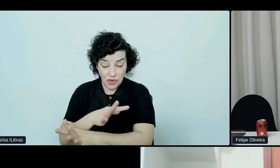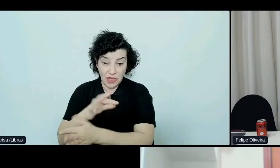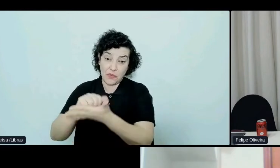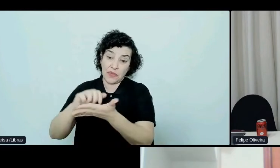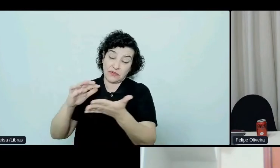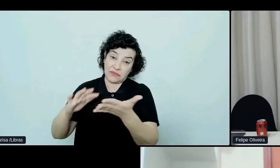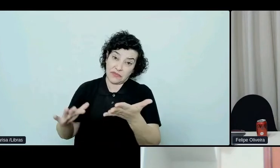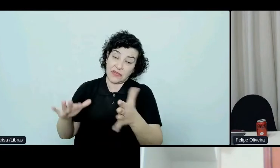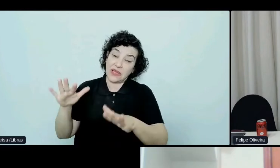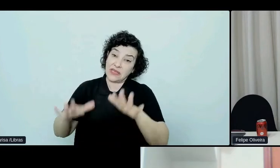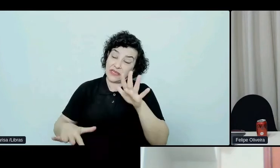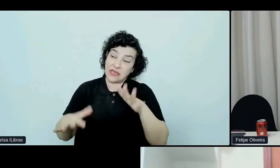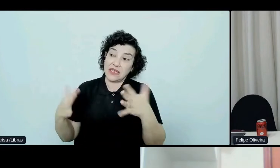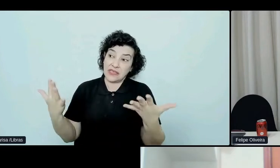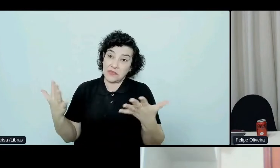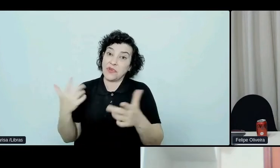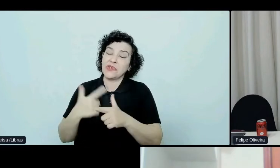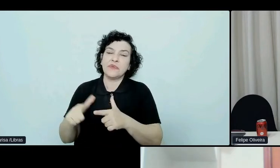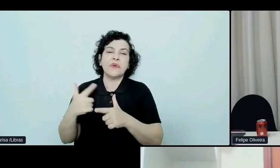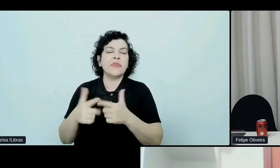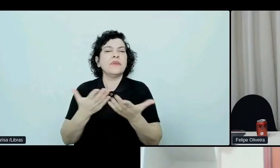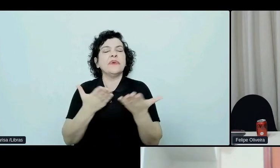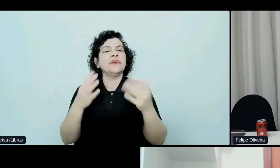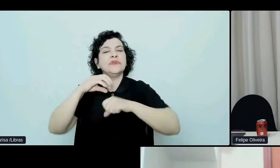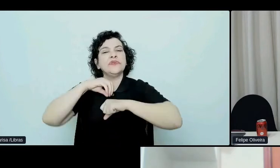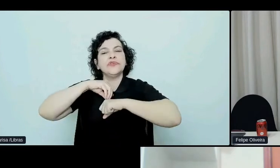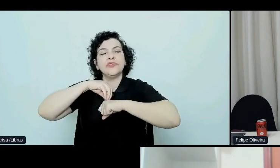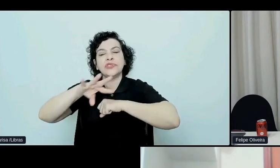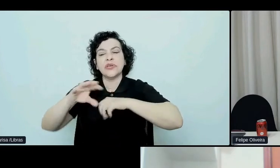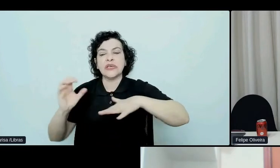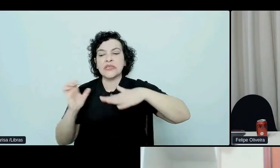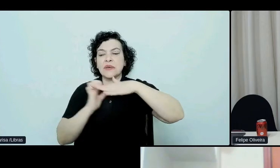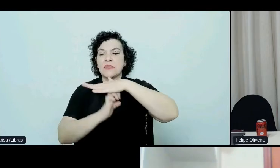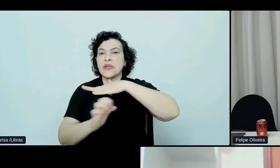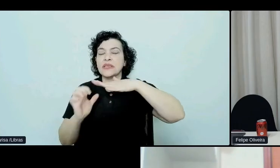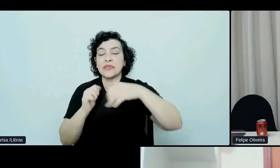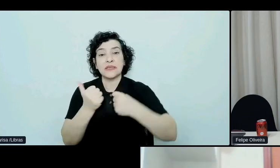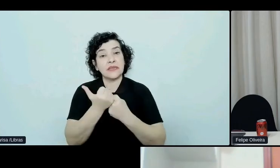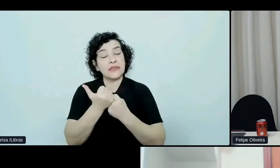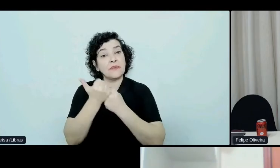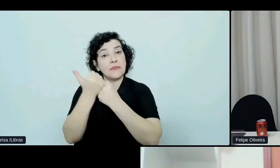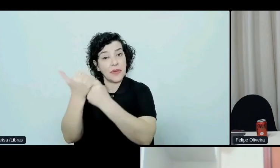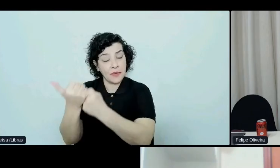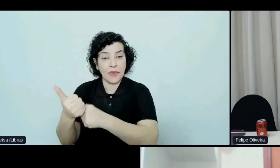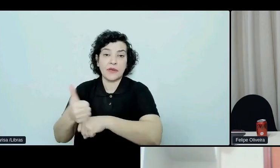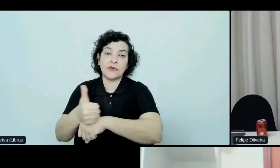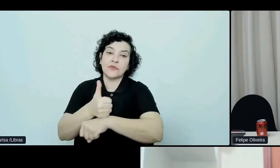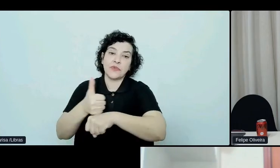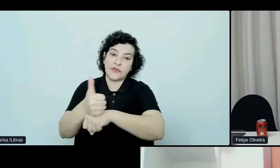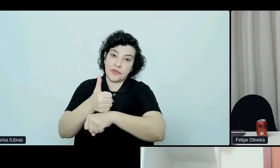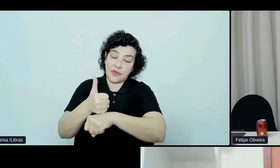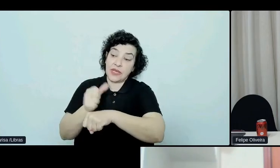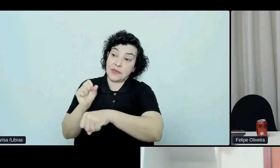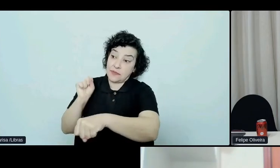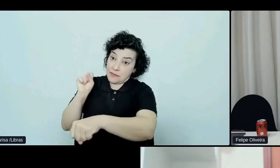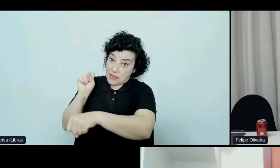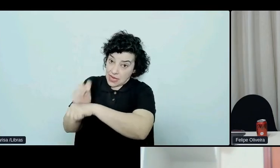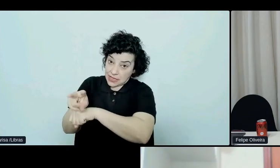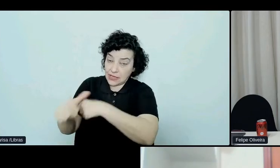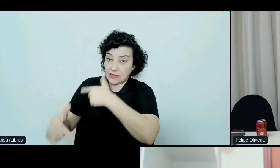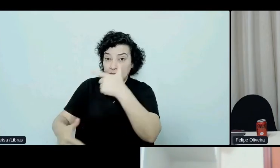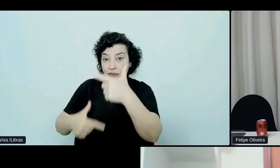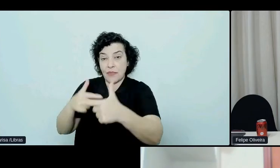ser visto como um problema por uma empresa com um pensamento mais clássico, por assim dizer, né? Seja iniciar uma tarefa, seja